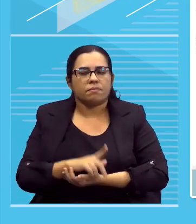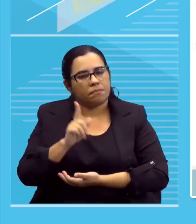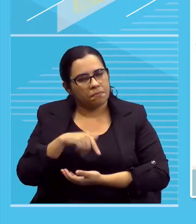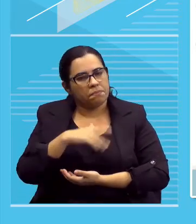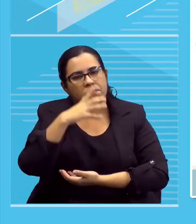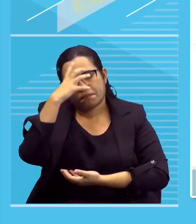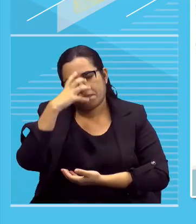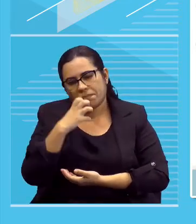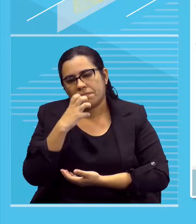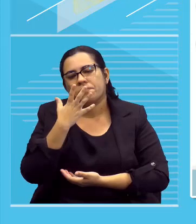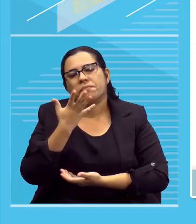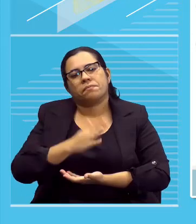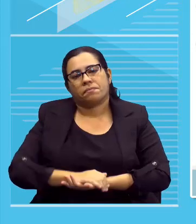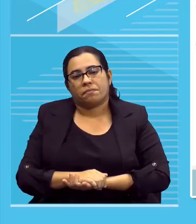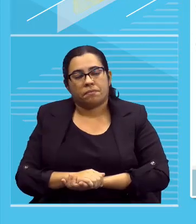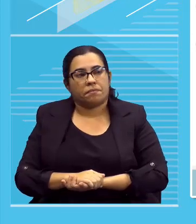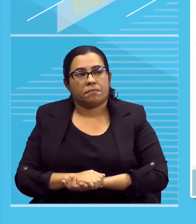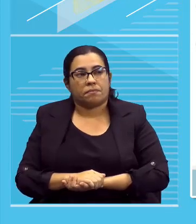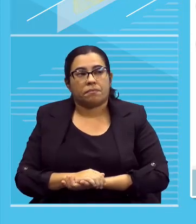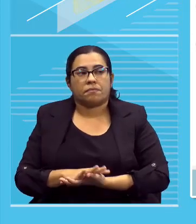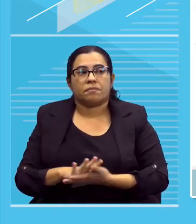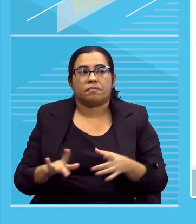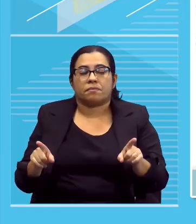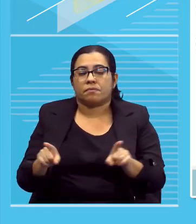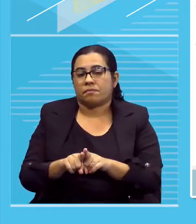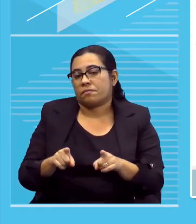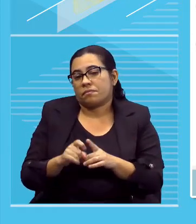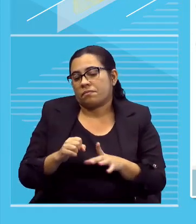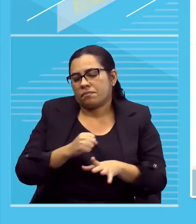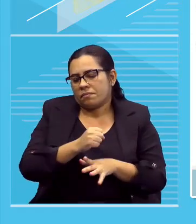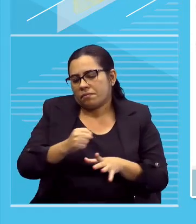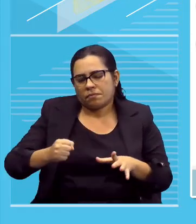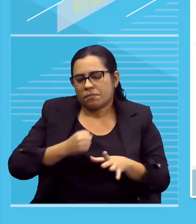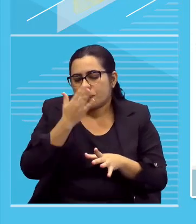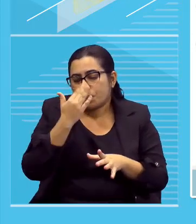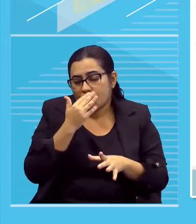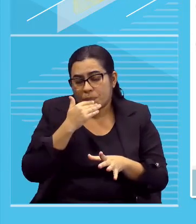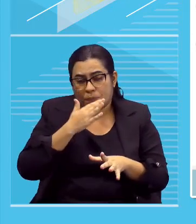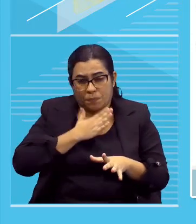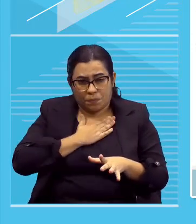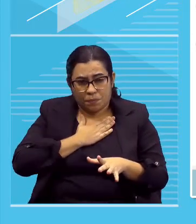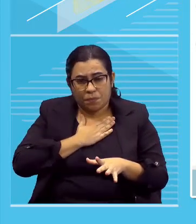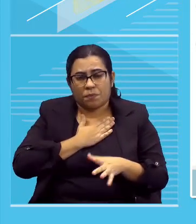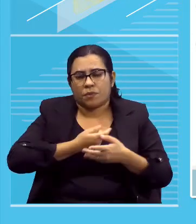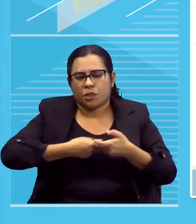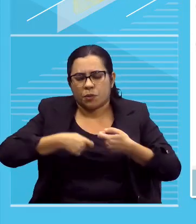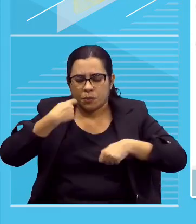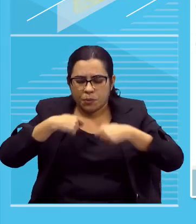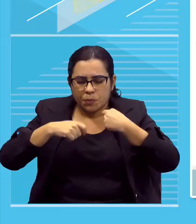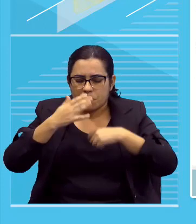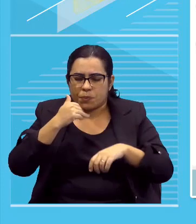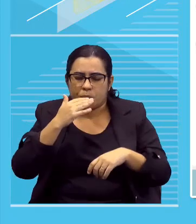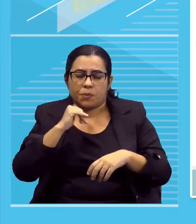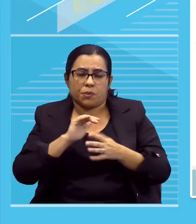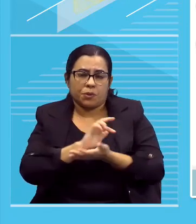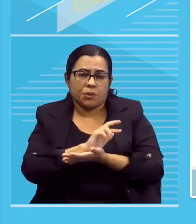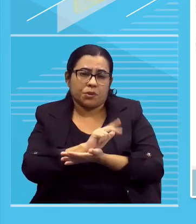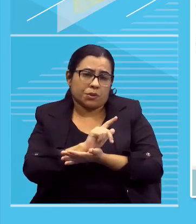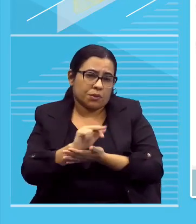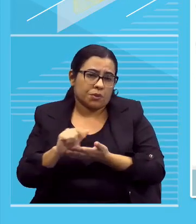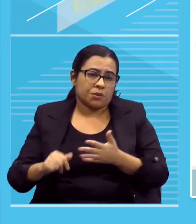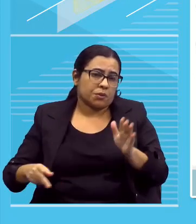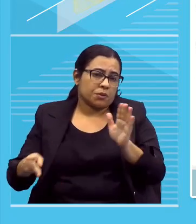sério gente a minha dieta é muito diferente em toda ela